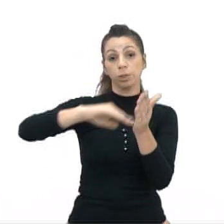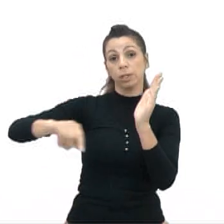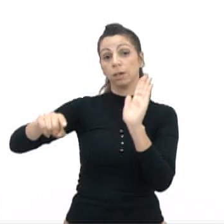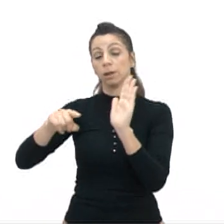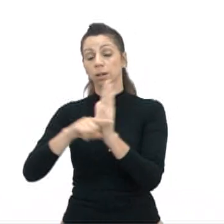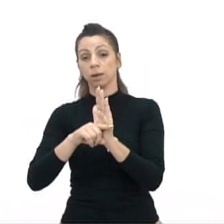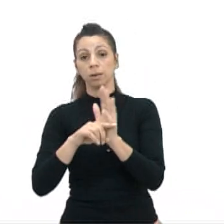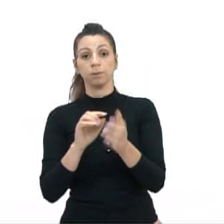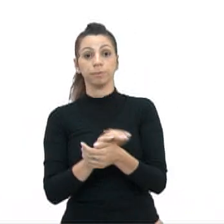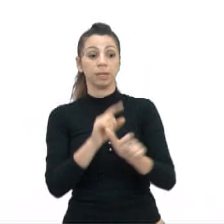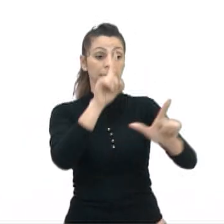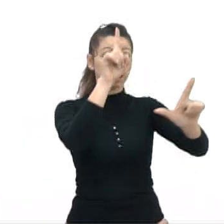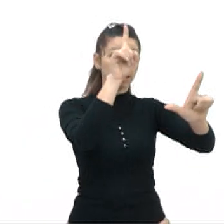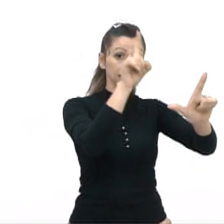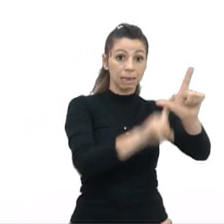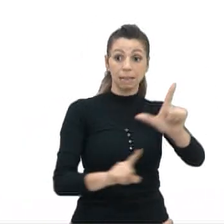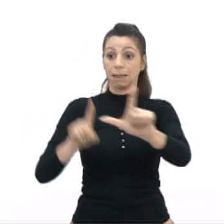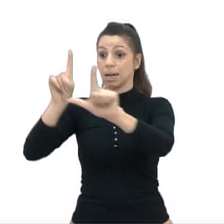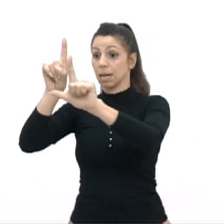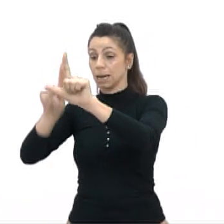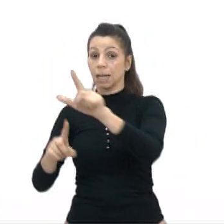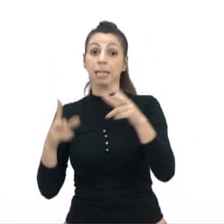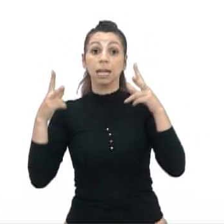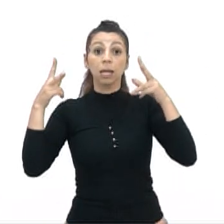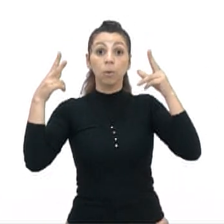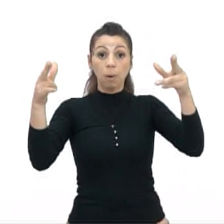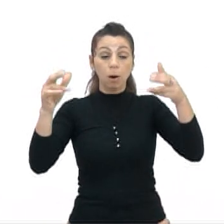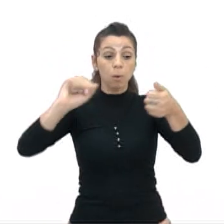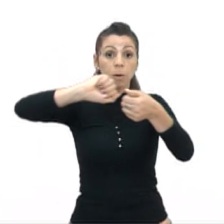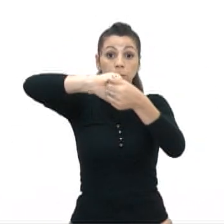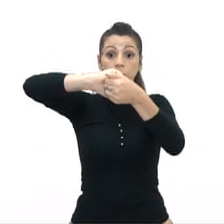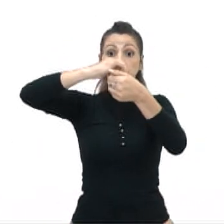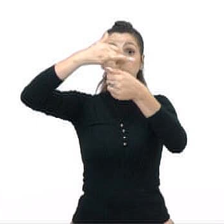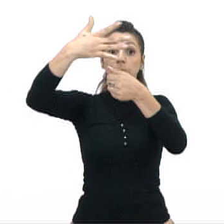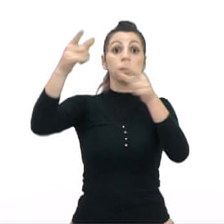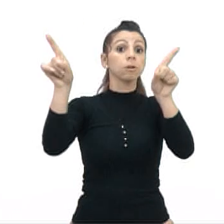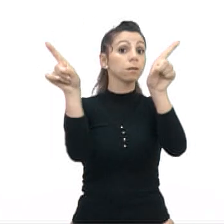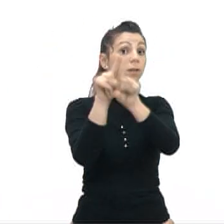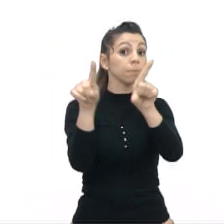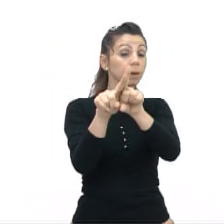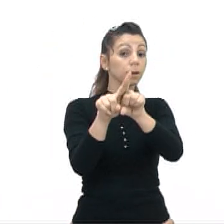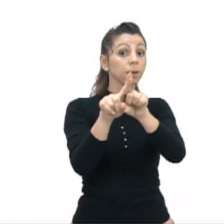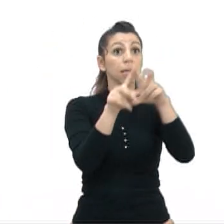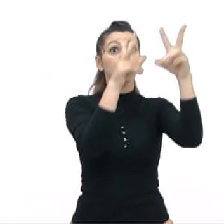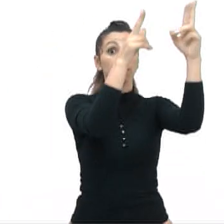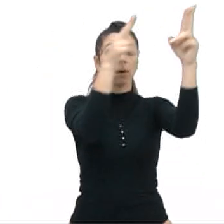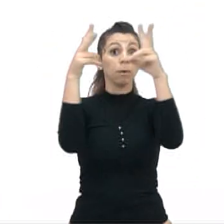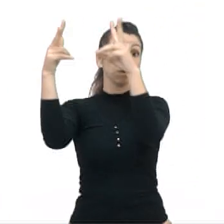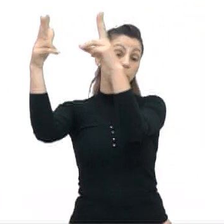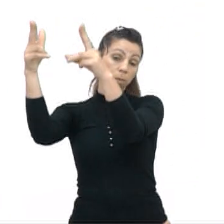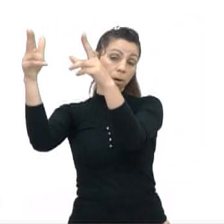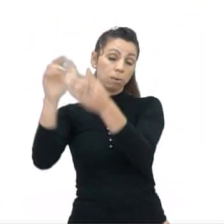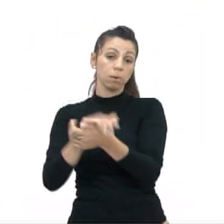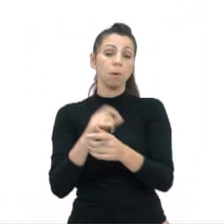mesma. Mesmas letras e mesmos expoentes. Aqui eu não preciso me preocupar com a ordem.